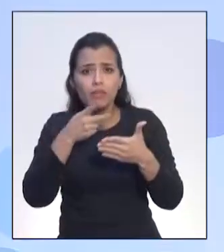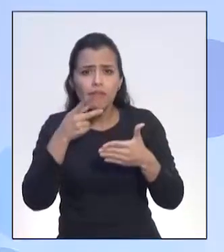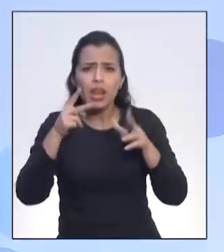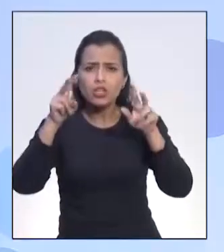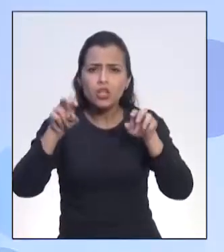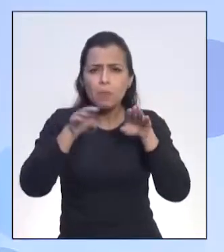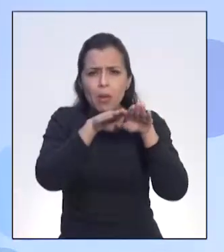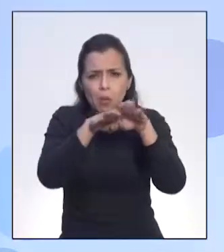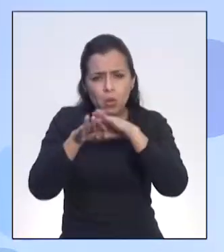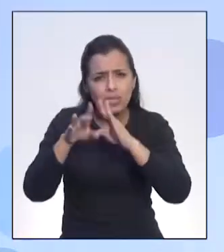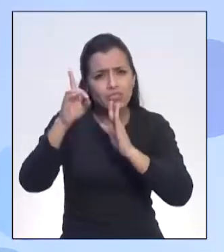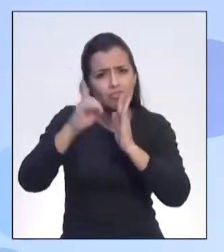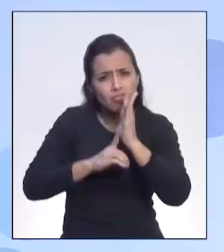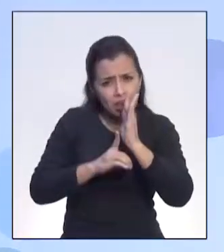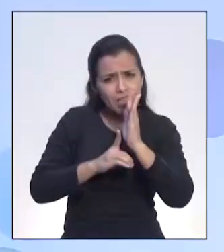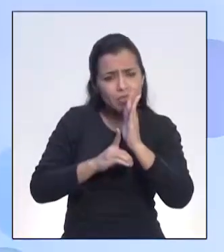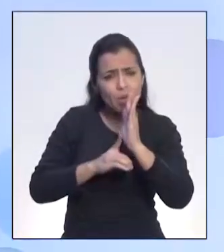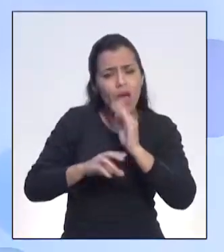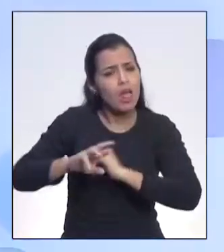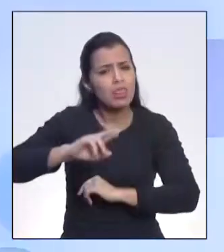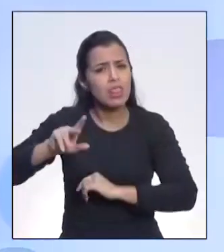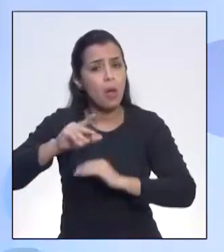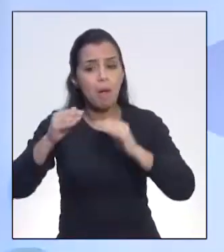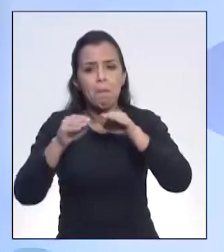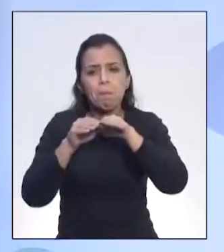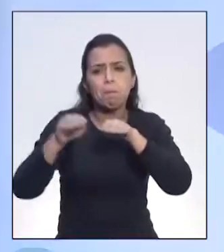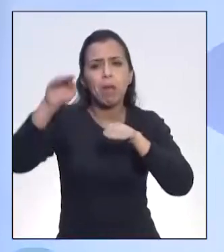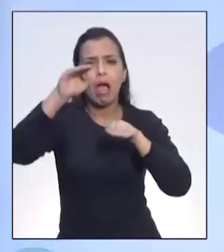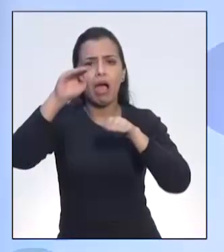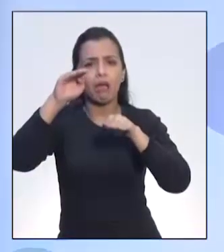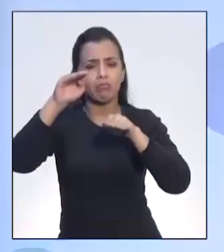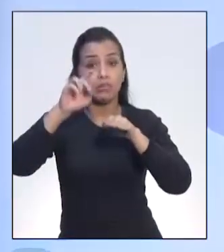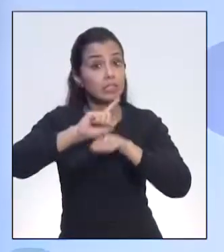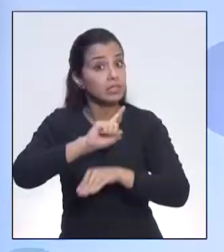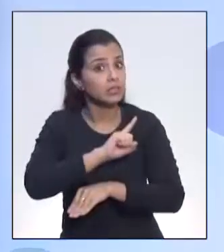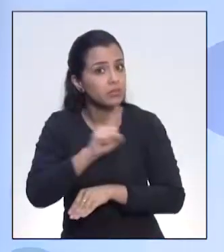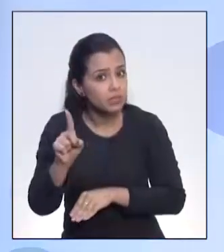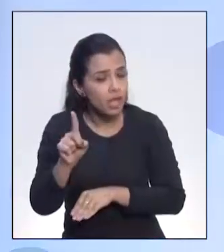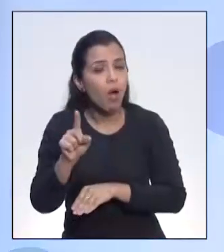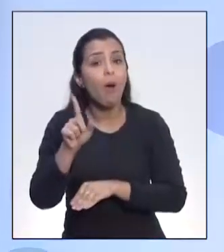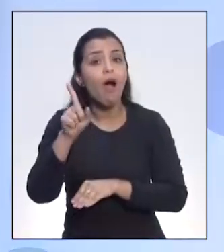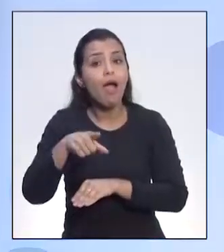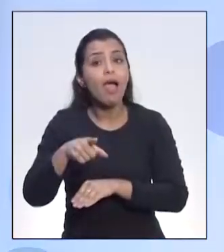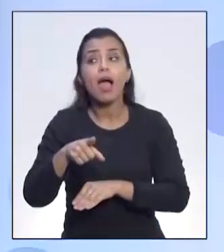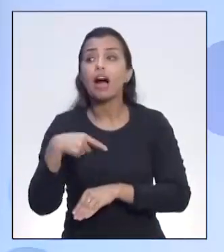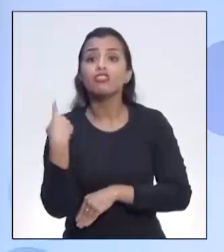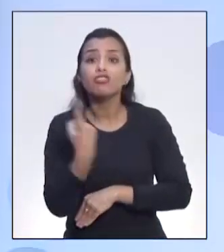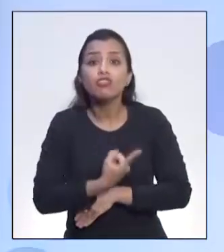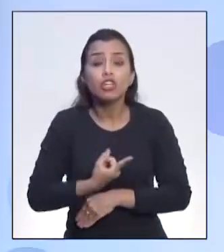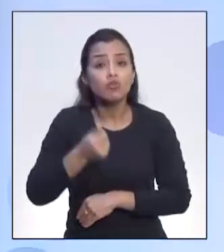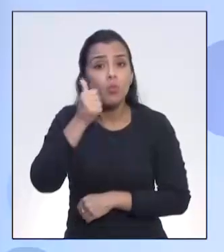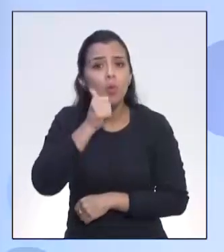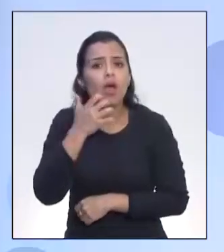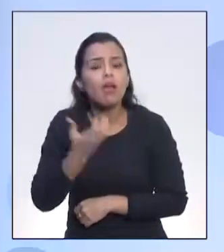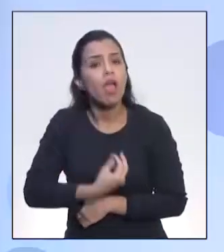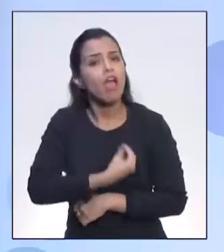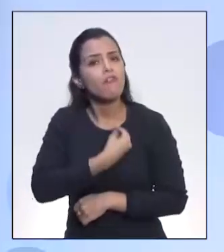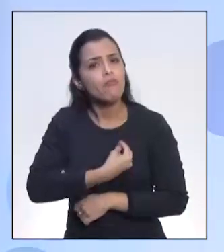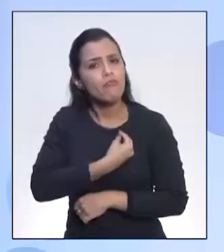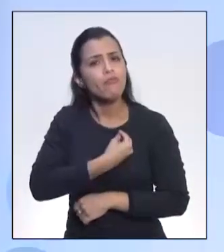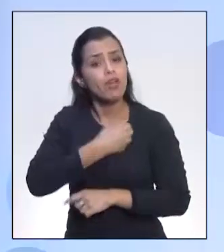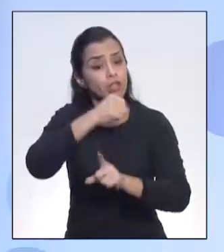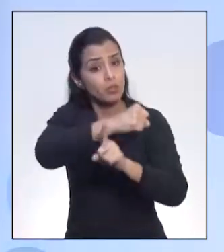essa igualdade de direitos, nada tem a ver com superioridade ou inferioridade. Nós queremos viver dentro de uma sociedade de direitos em